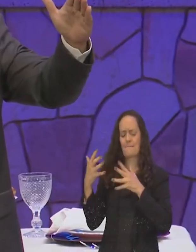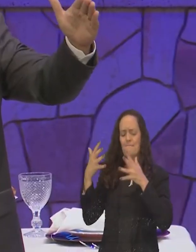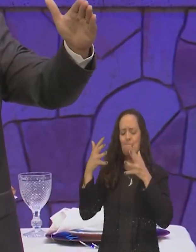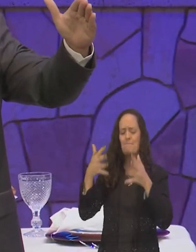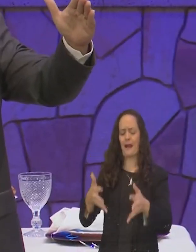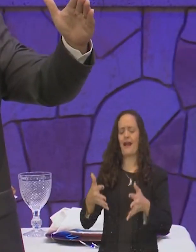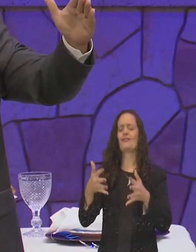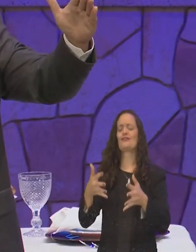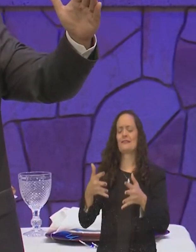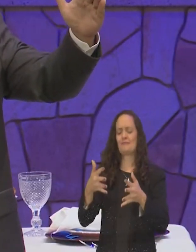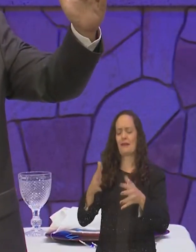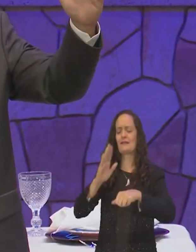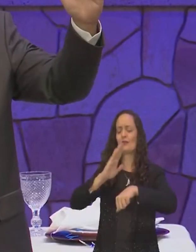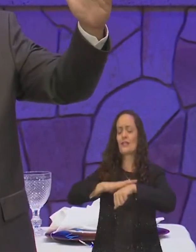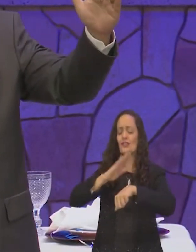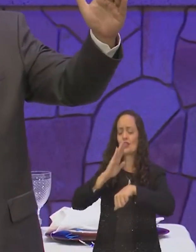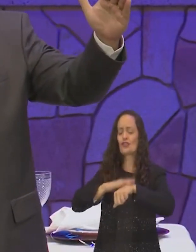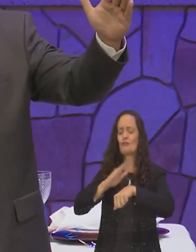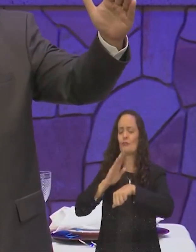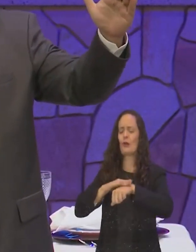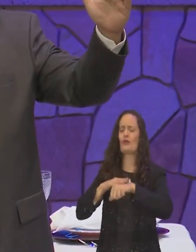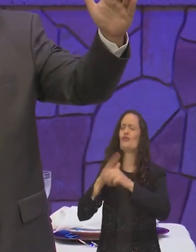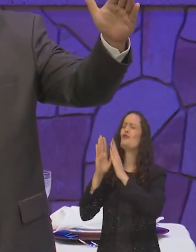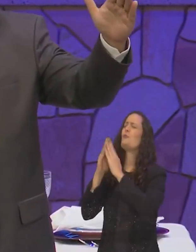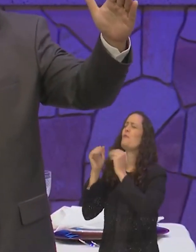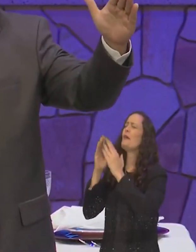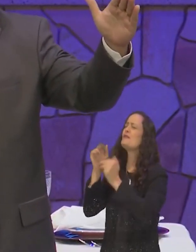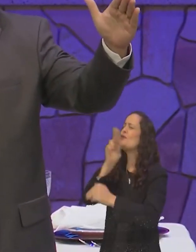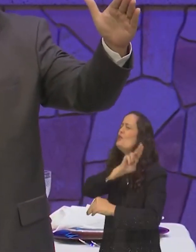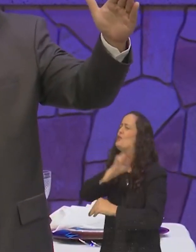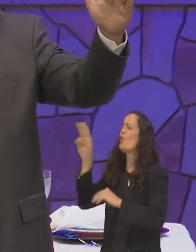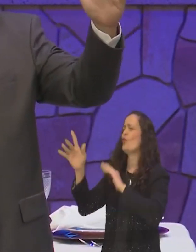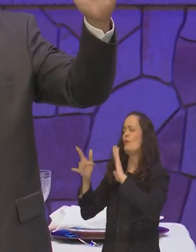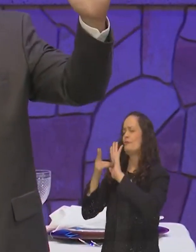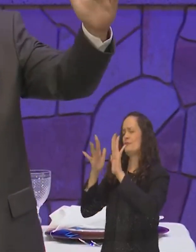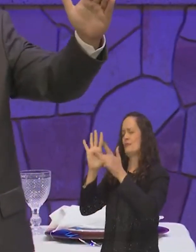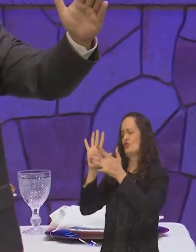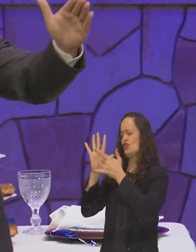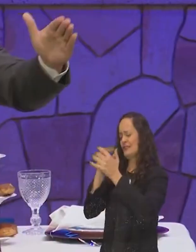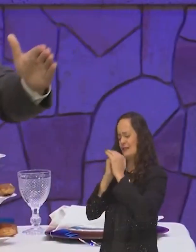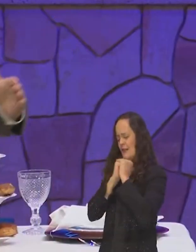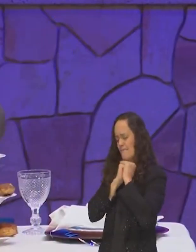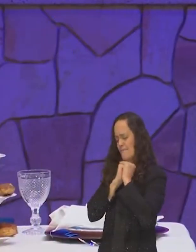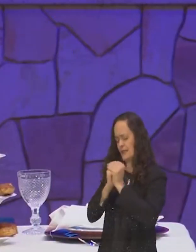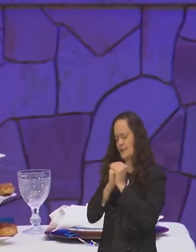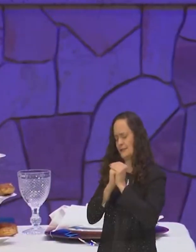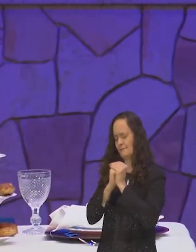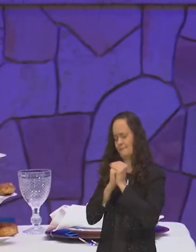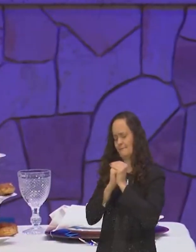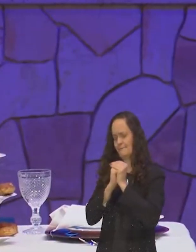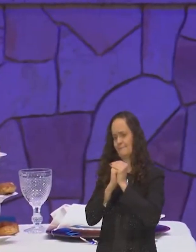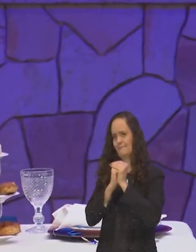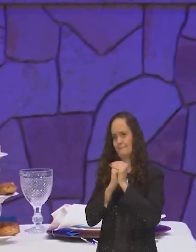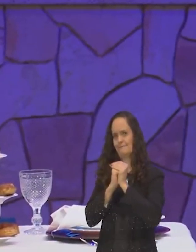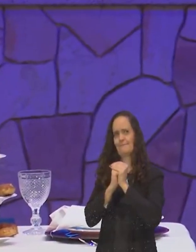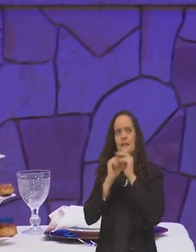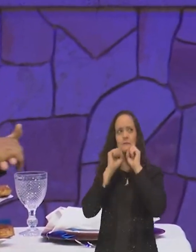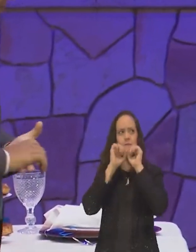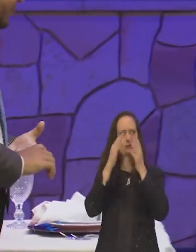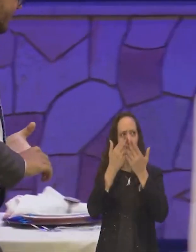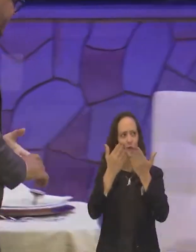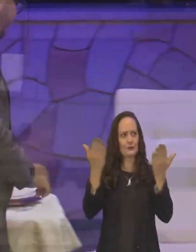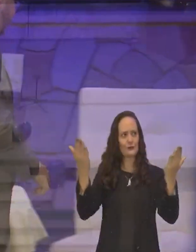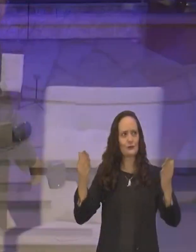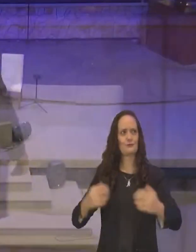mútua nesta missão. É isso que eu te peço em nome de Jesus. Amém. Sejam abençoados.